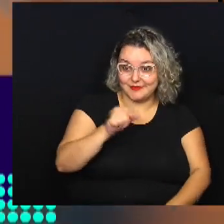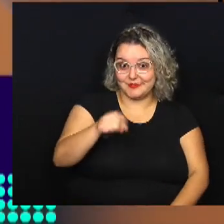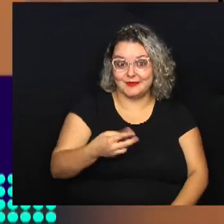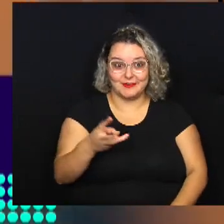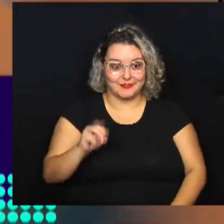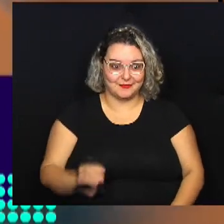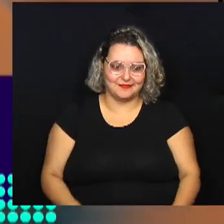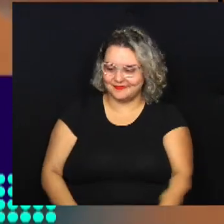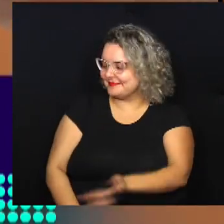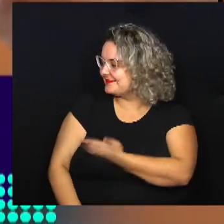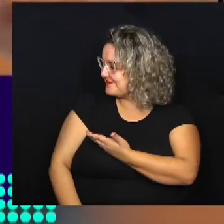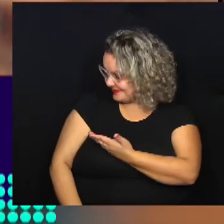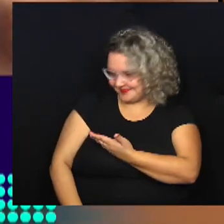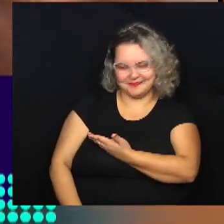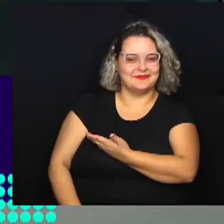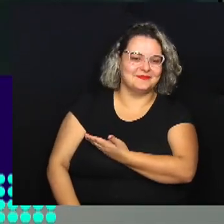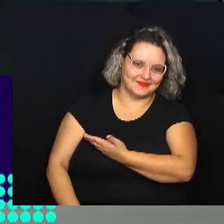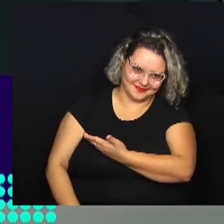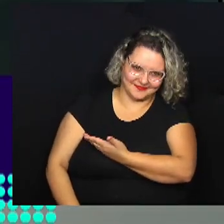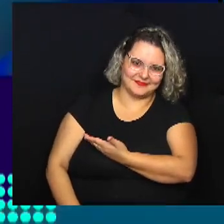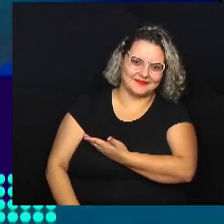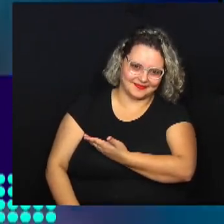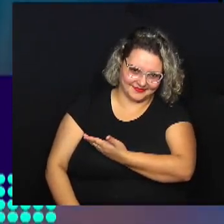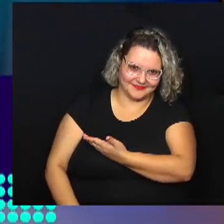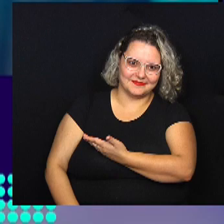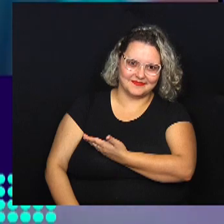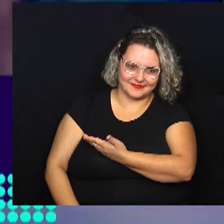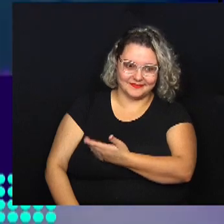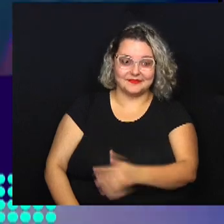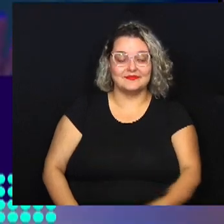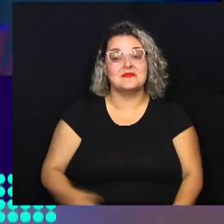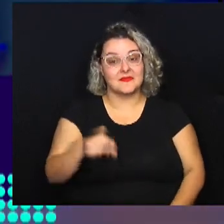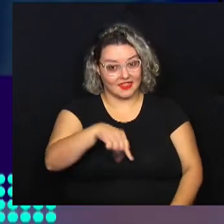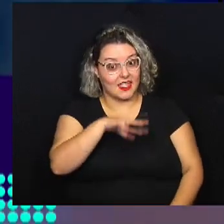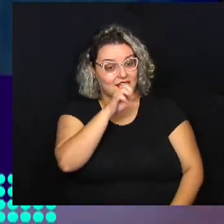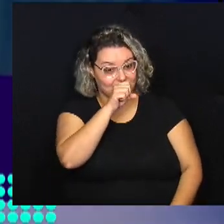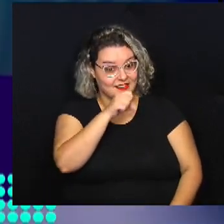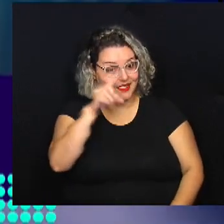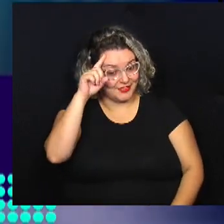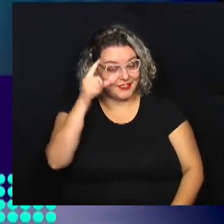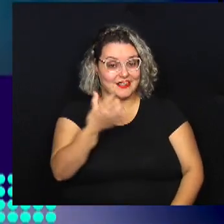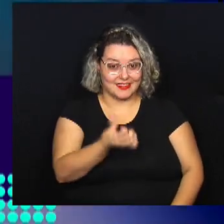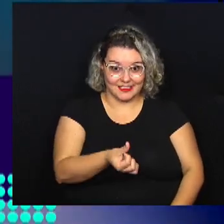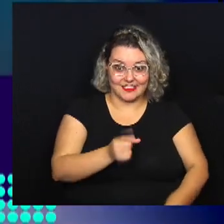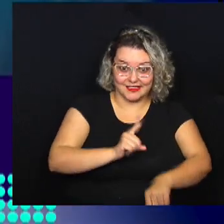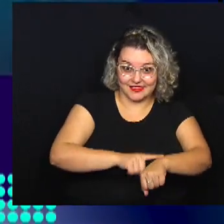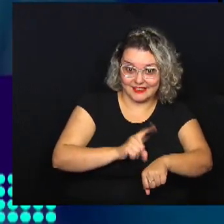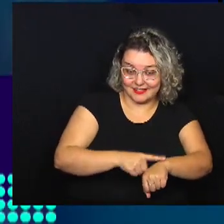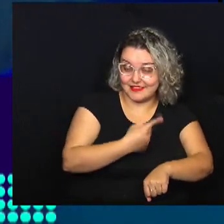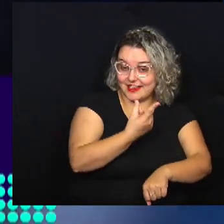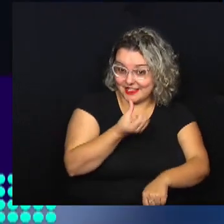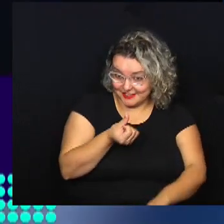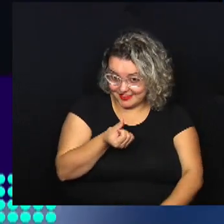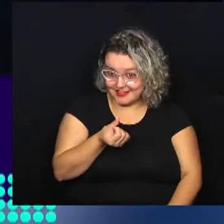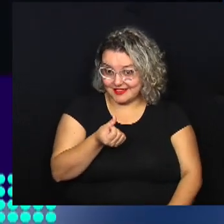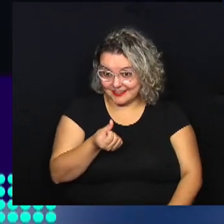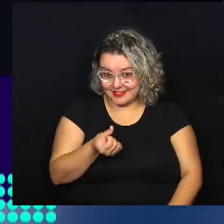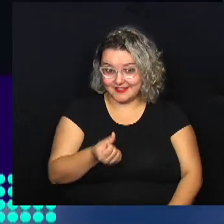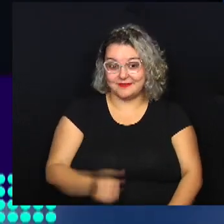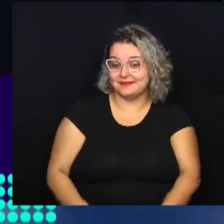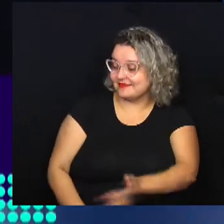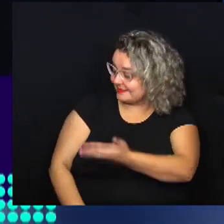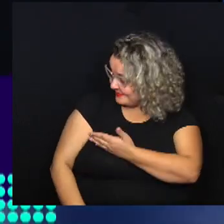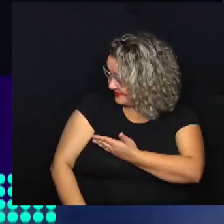show do Ney Matogrosso no Royal Palm Hall. Neste sábado, dia 6, a partir das 16 horas, no Fazenda